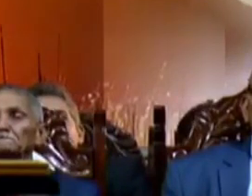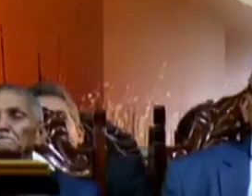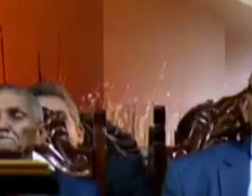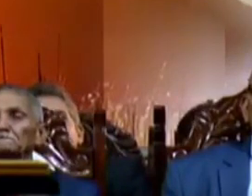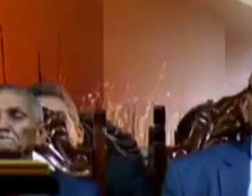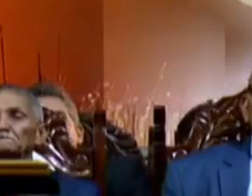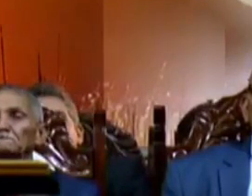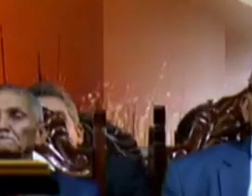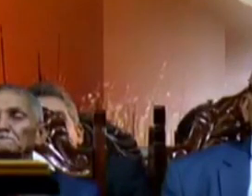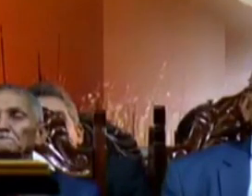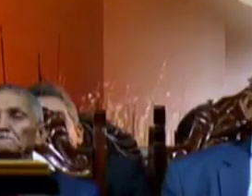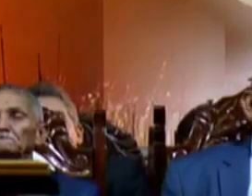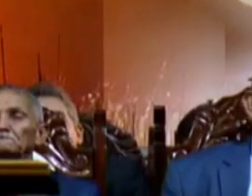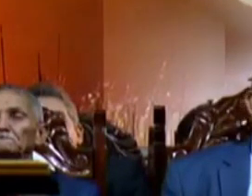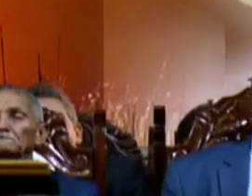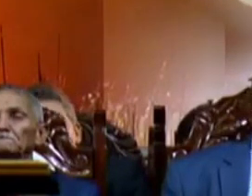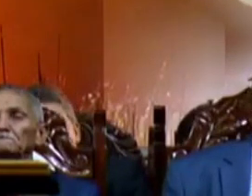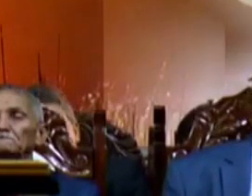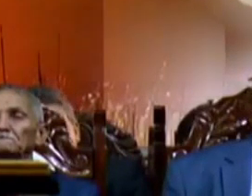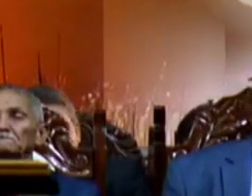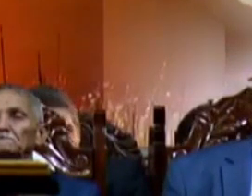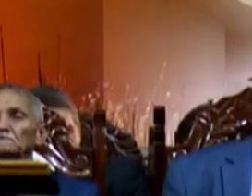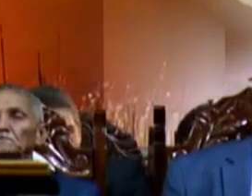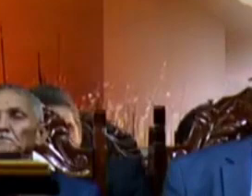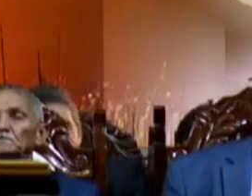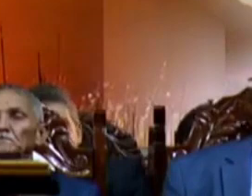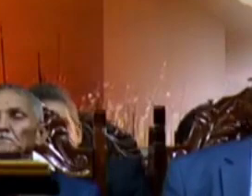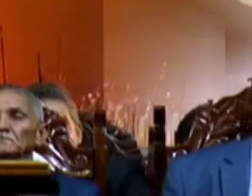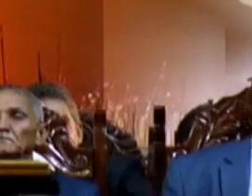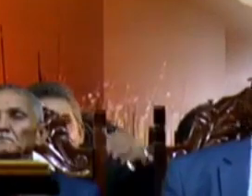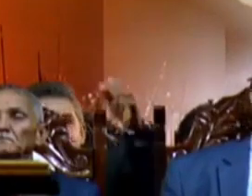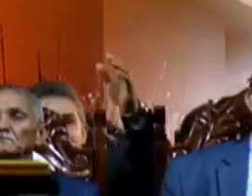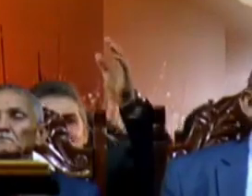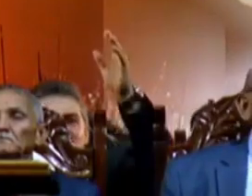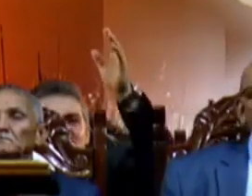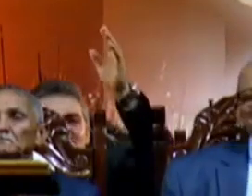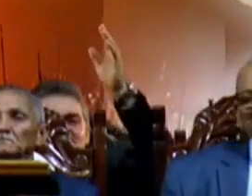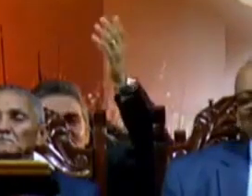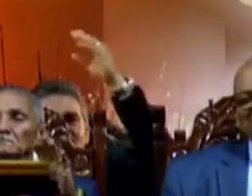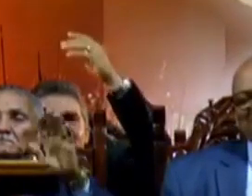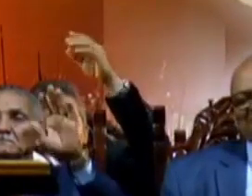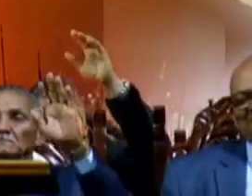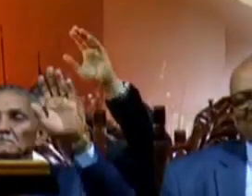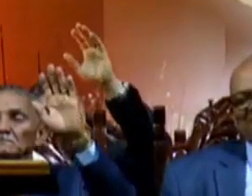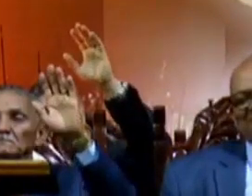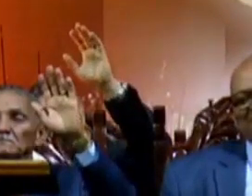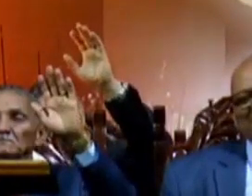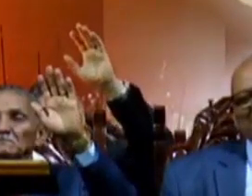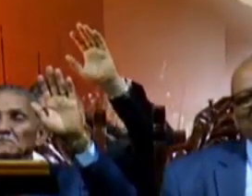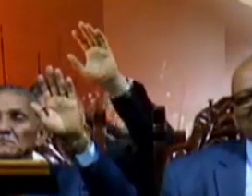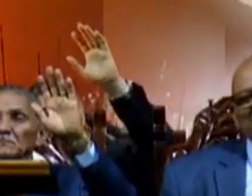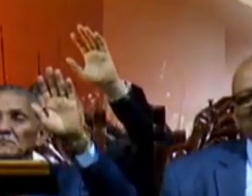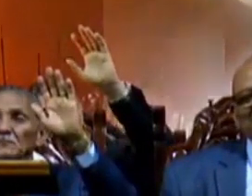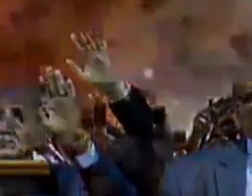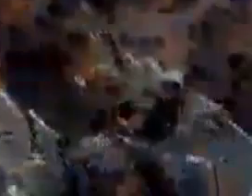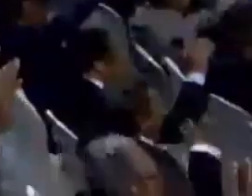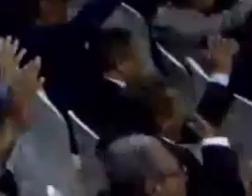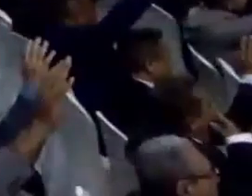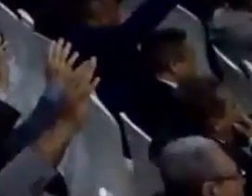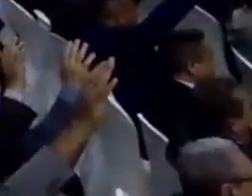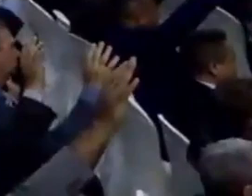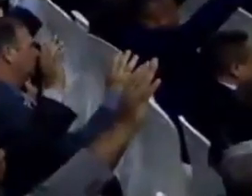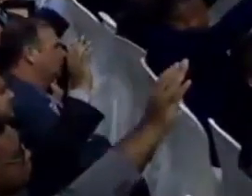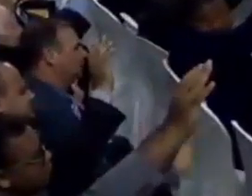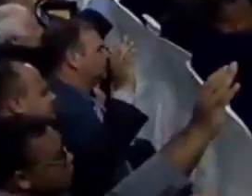glória a Deus. Levante uma de suas mãos aos céus. Eu não preciso enganar absolutamente